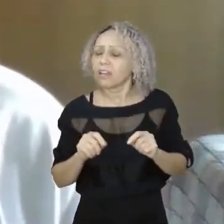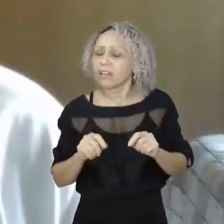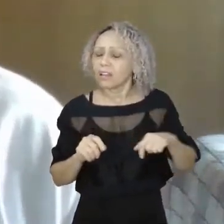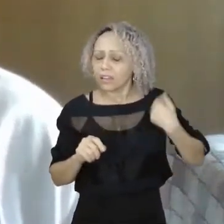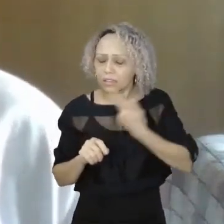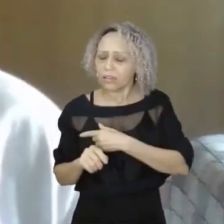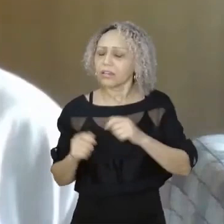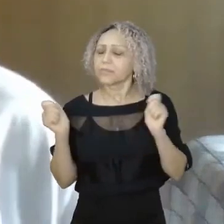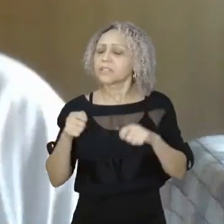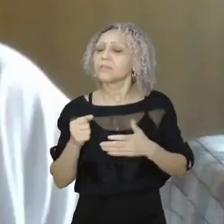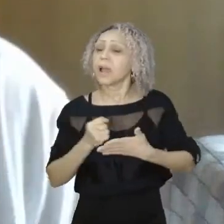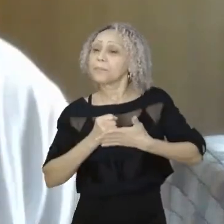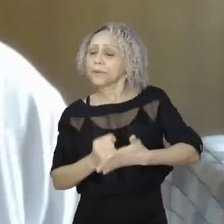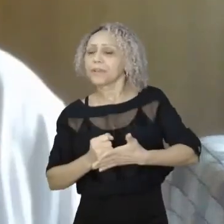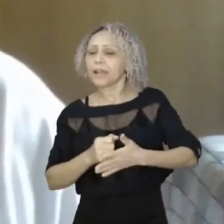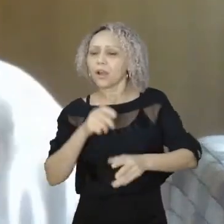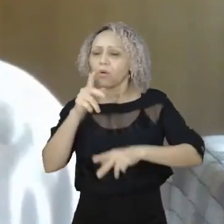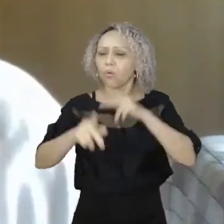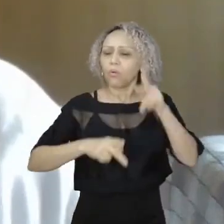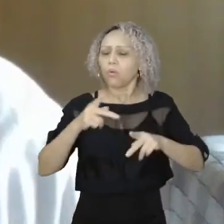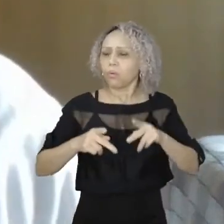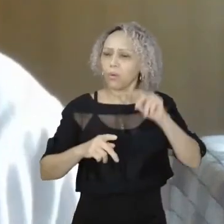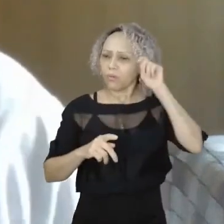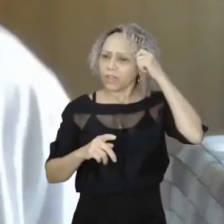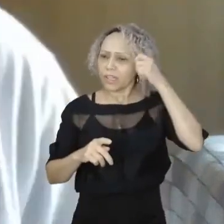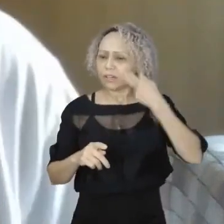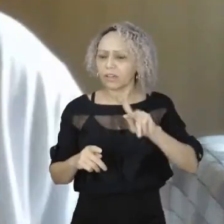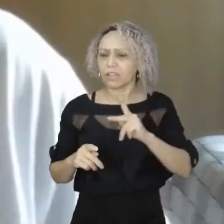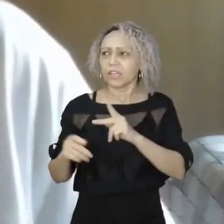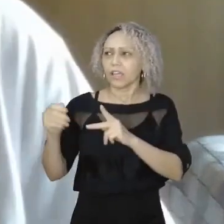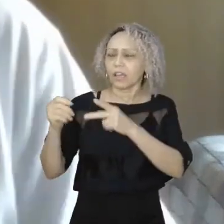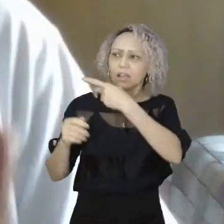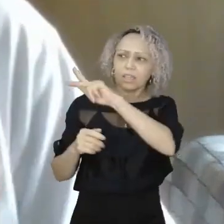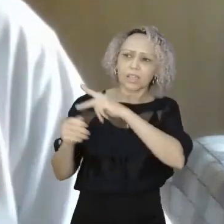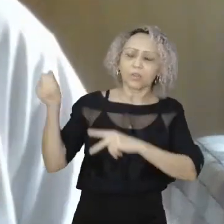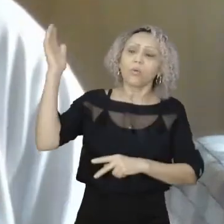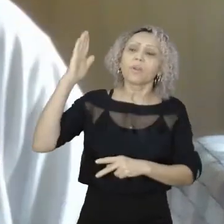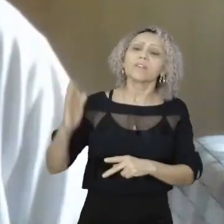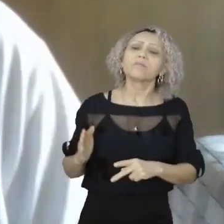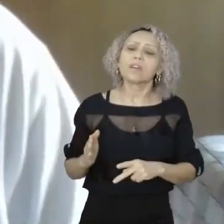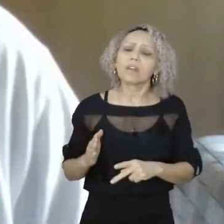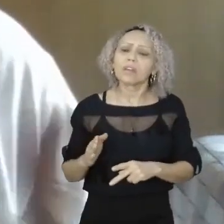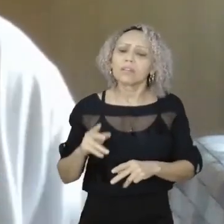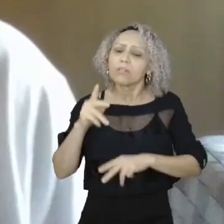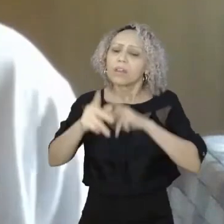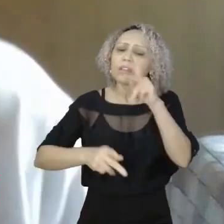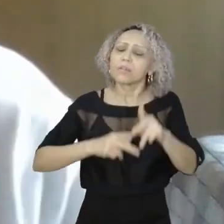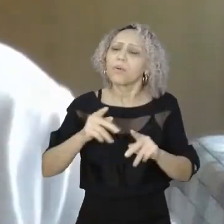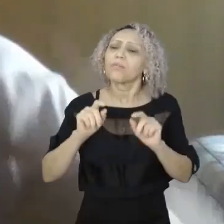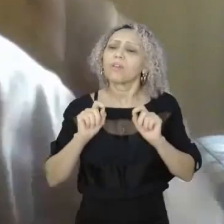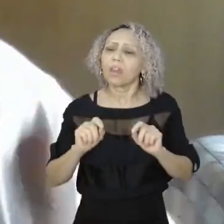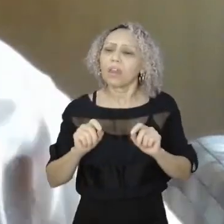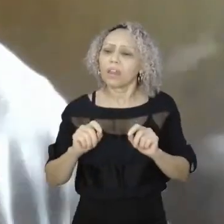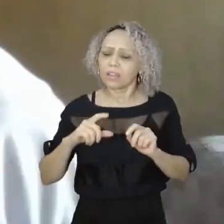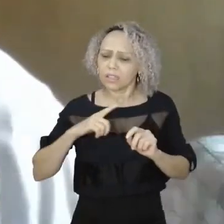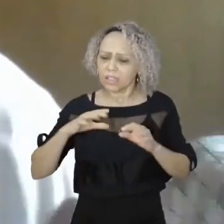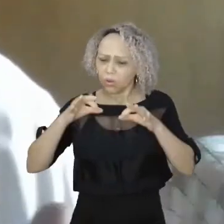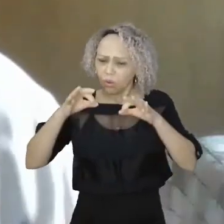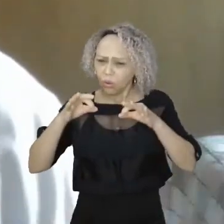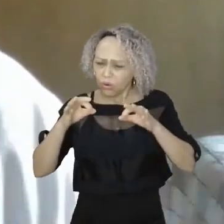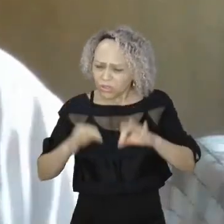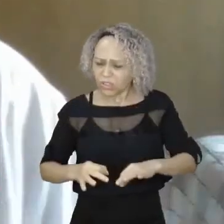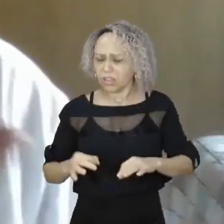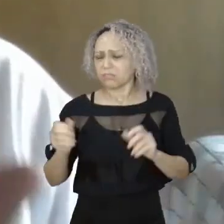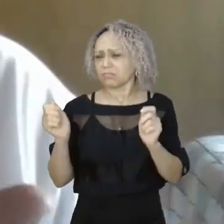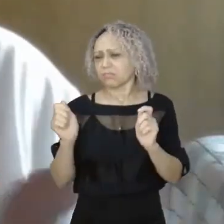Brasil de maneira qualitativa, de maneira que essa população tenha as condições